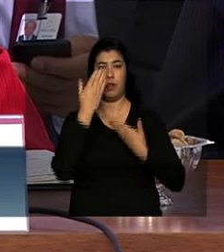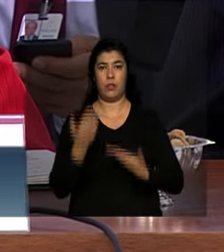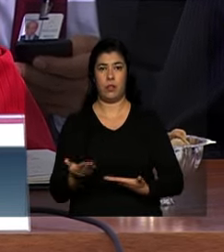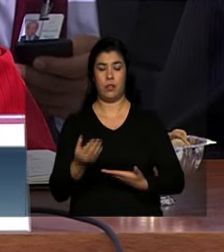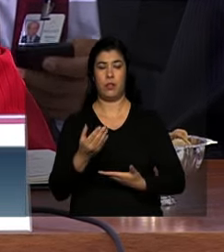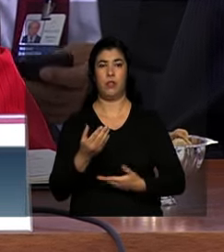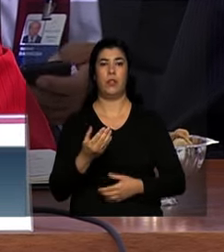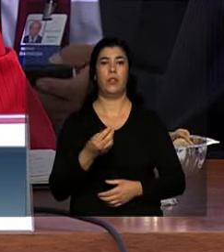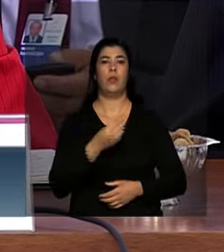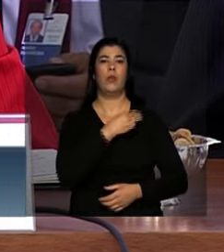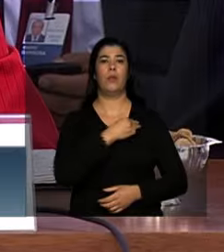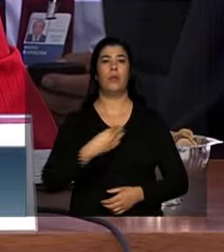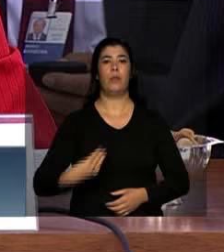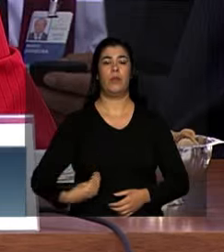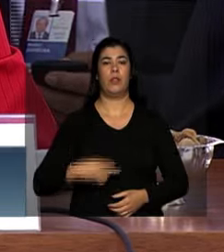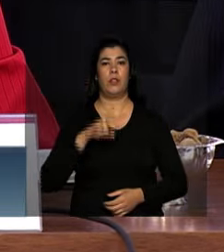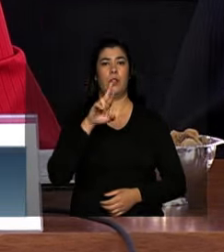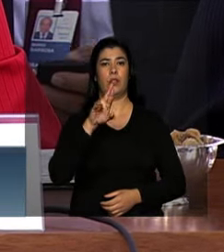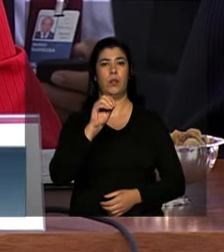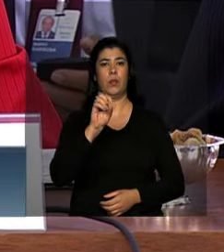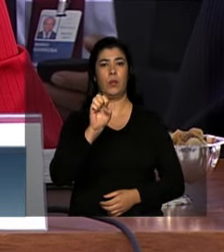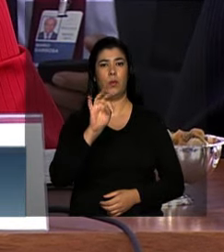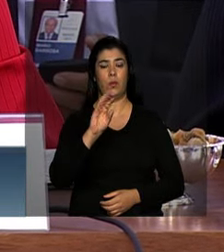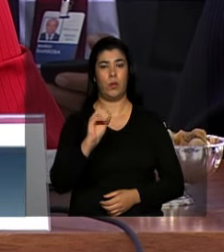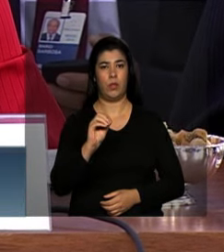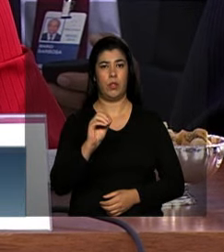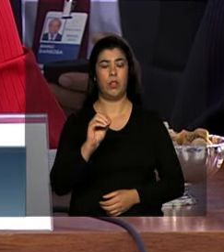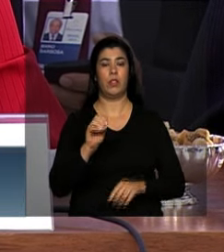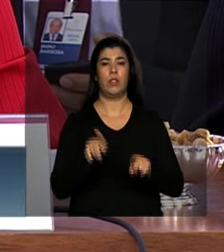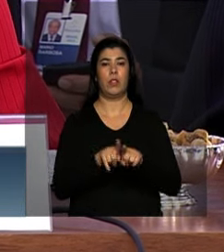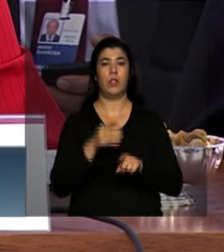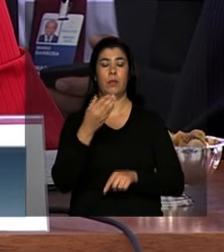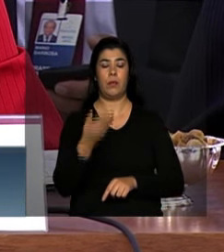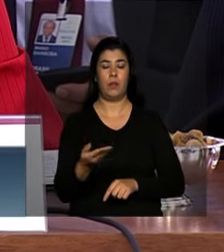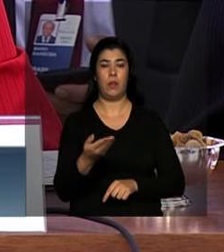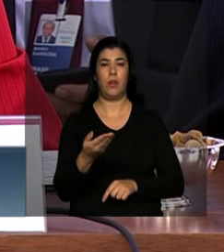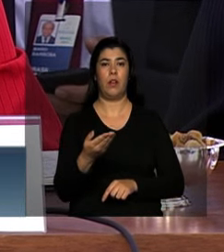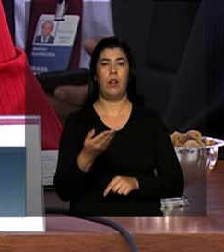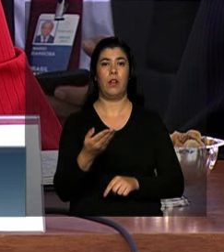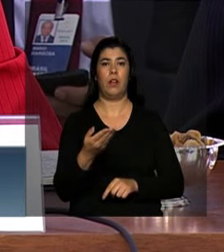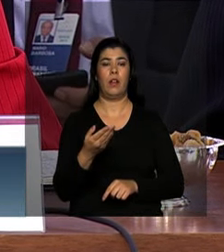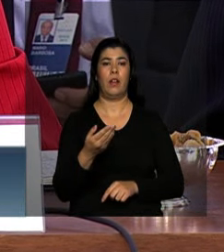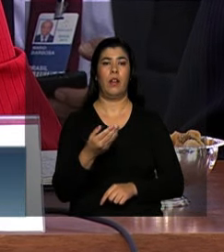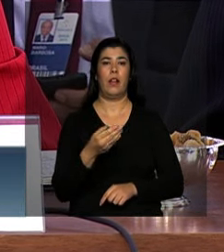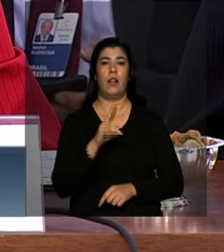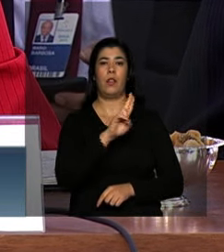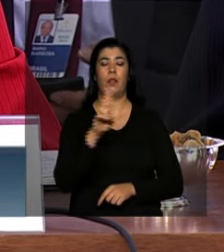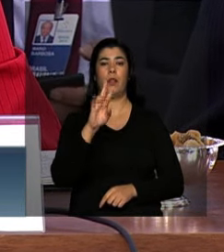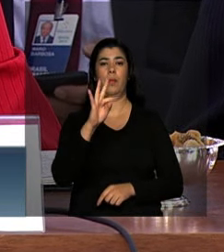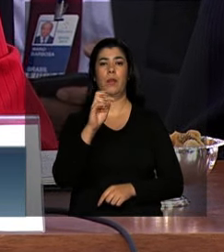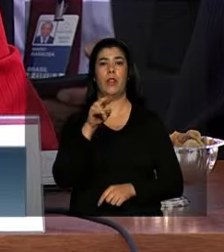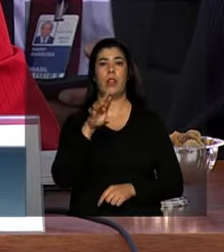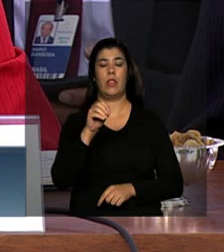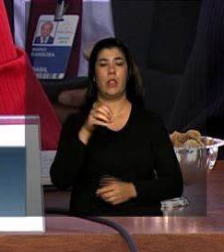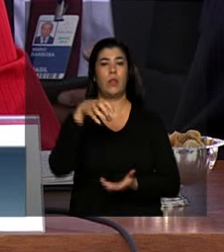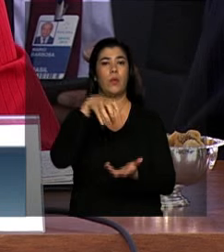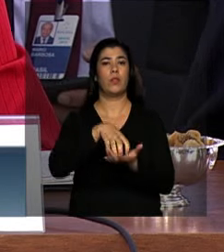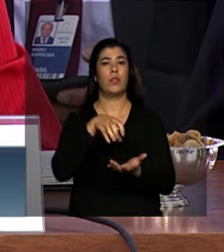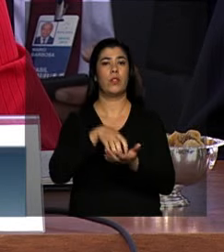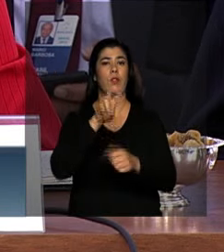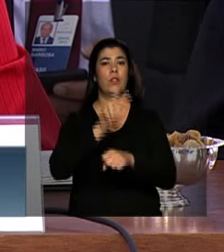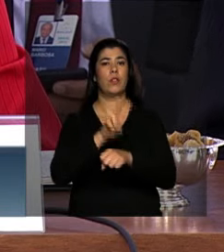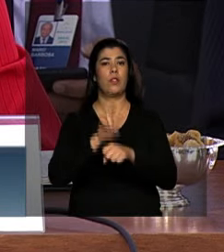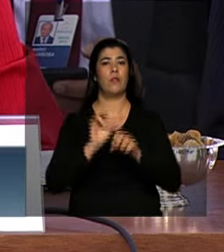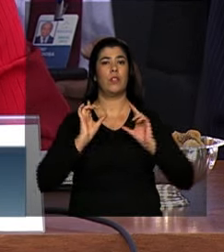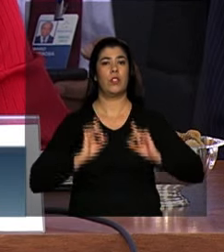ministro Rosseto e passo a palavra à senhora Tânia Bernoulli, do Centro de Defesa dos Direitos Humanos